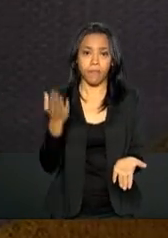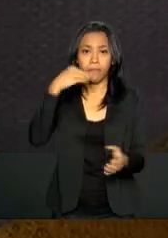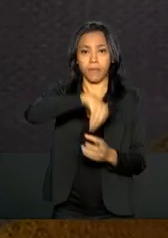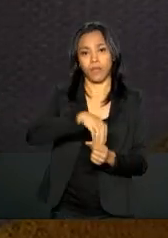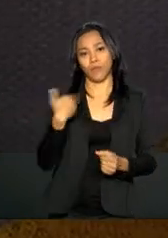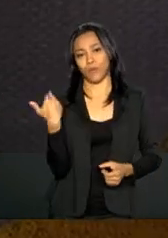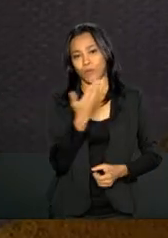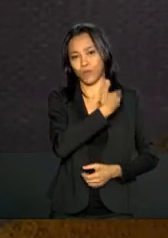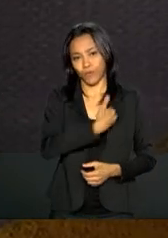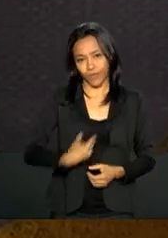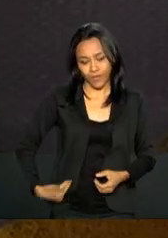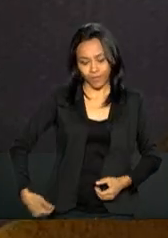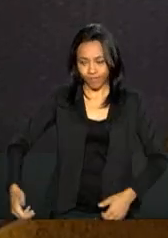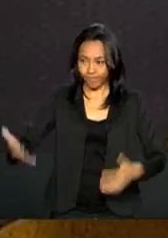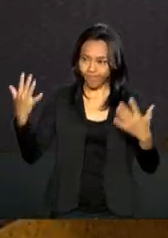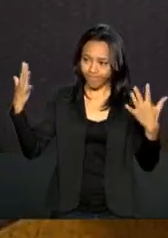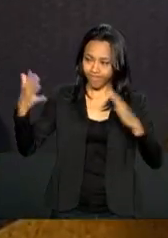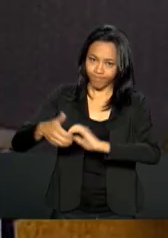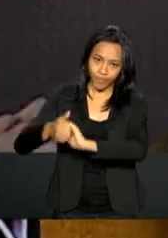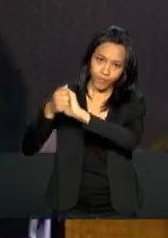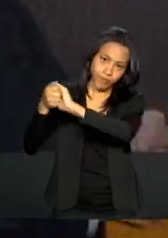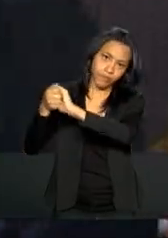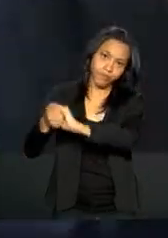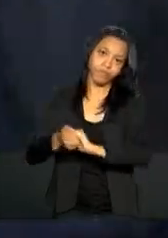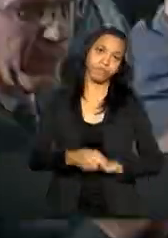governo meus cumprimentos